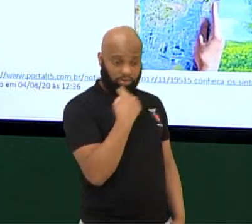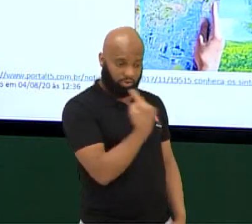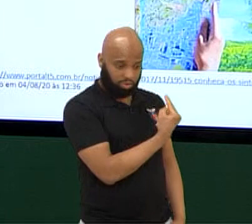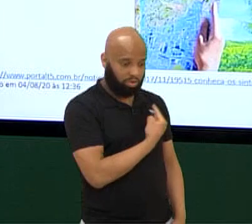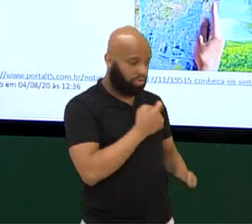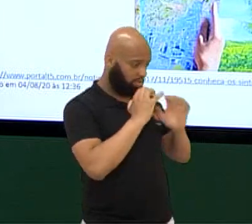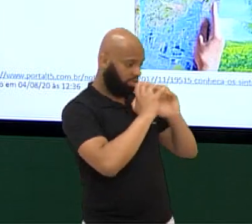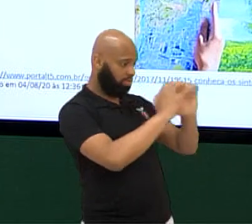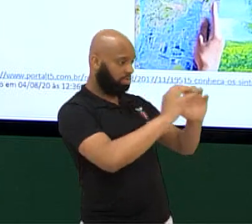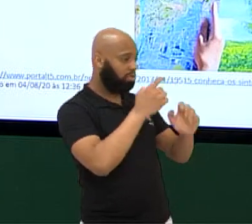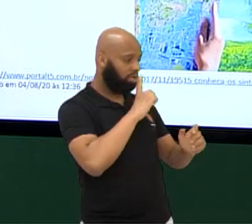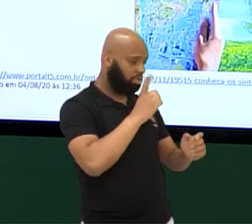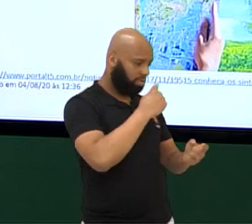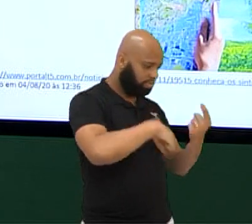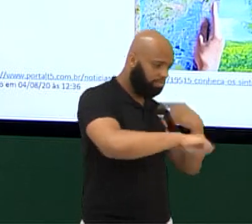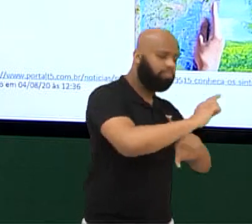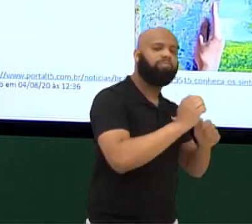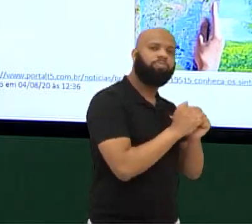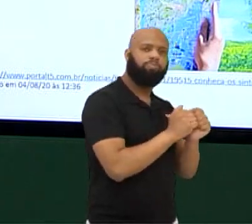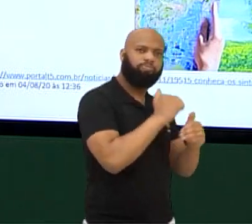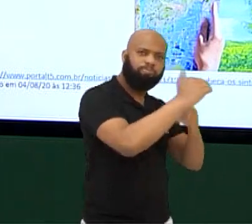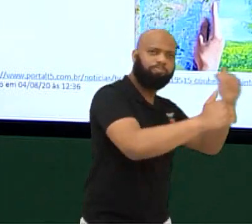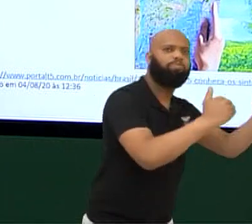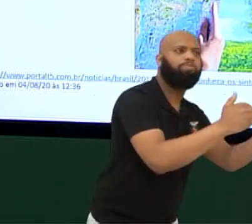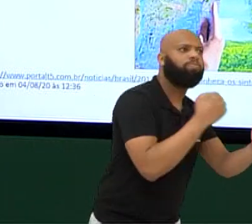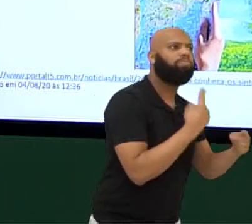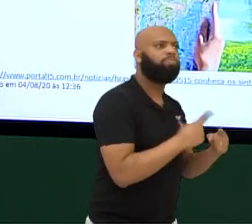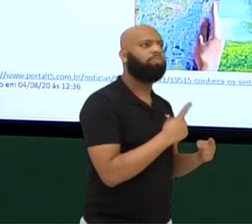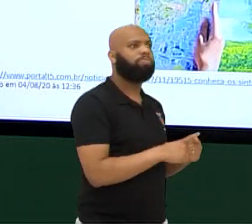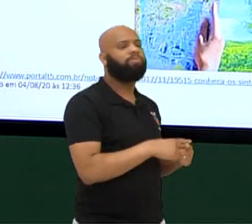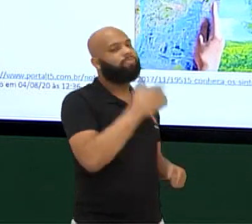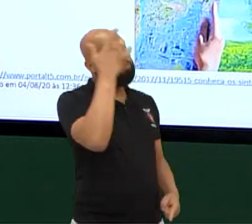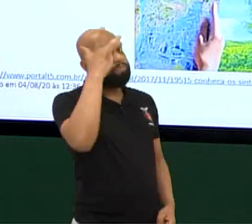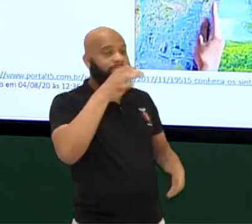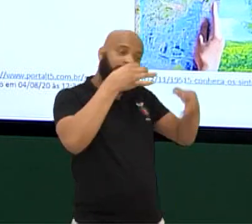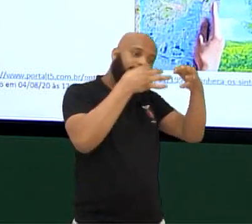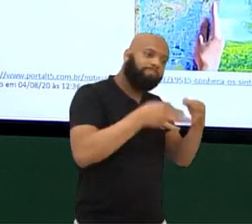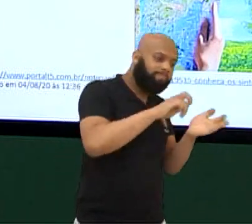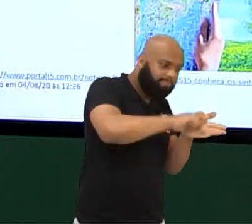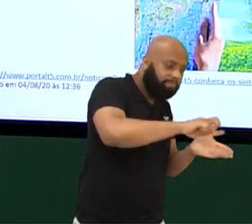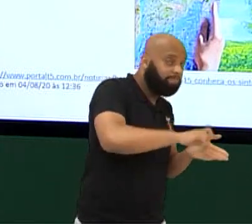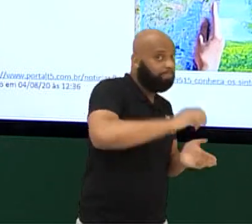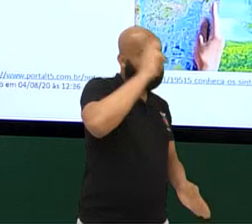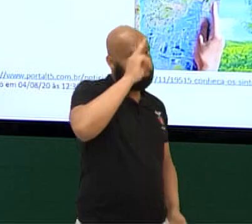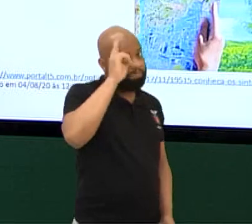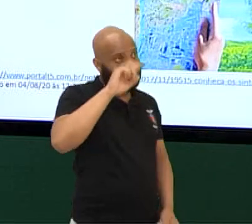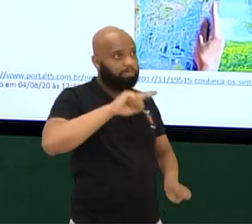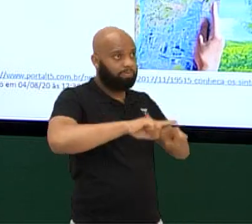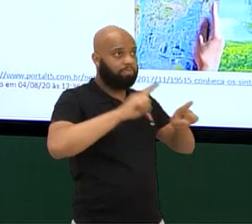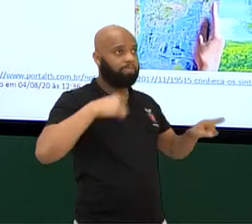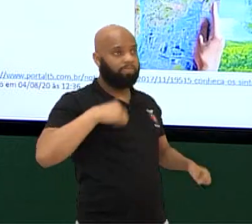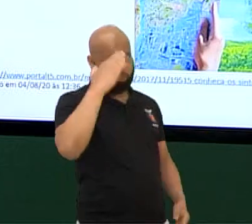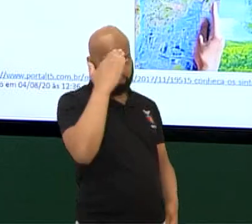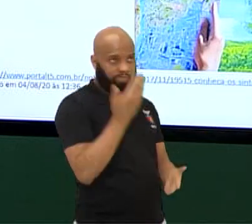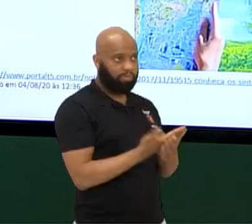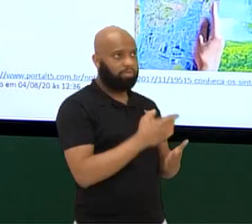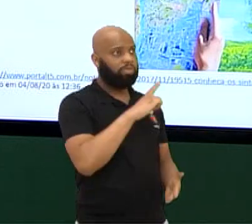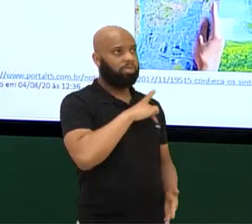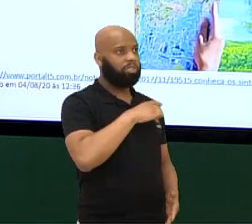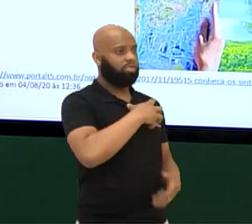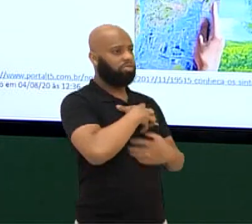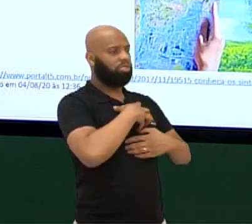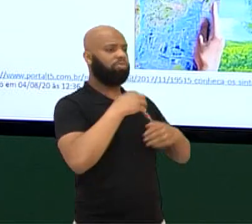nosso cérebro ele já foi evoluindo com o passar do tempo. Não temos registros exatos com isso, mas eu acredito que você já tinha uma visão